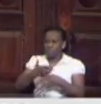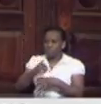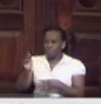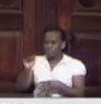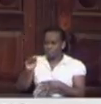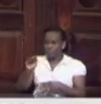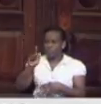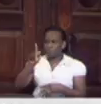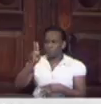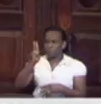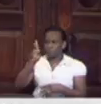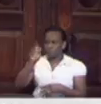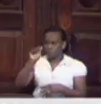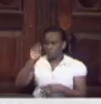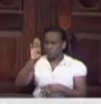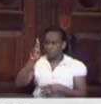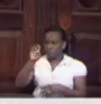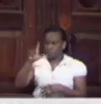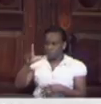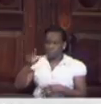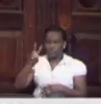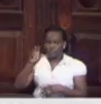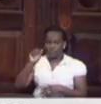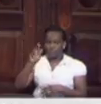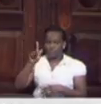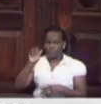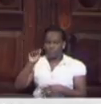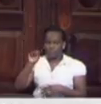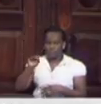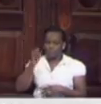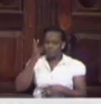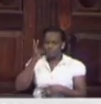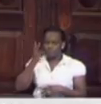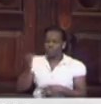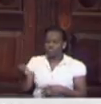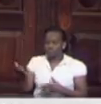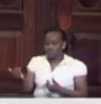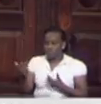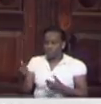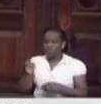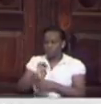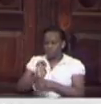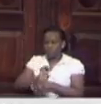Gabriel Vargas, mais jovem vereador desse estado.